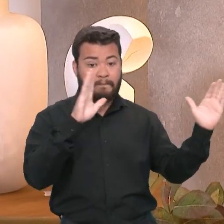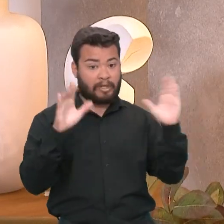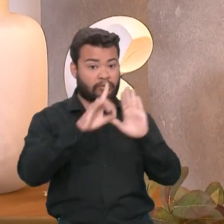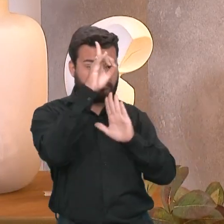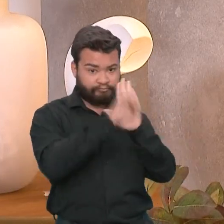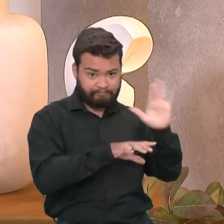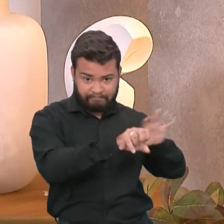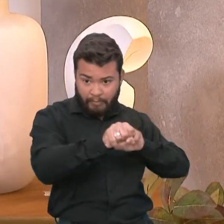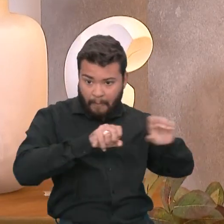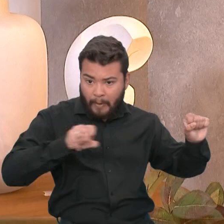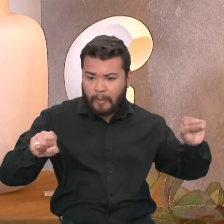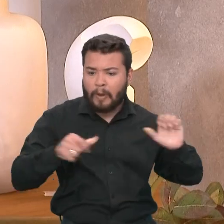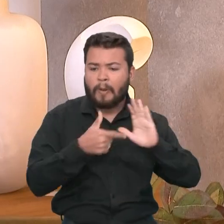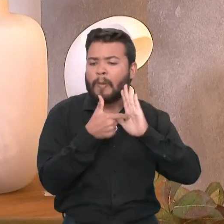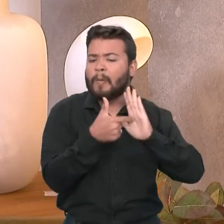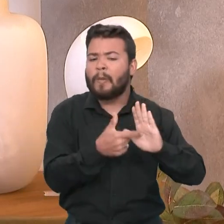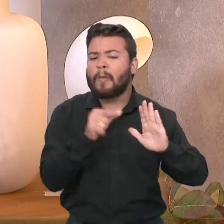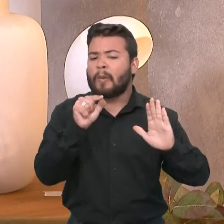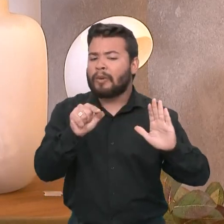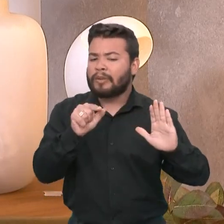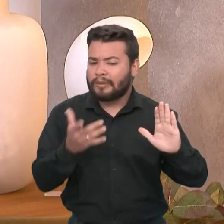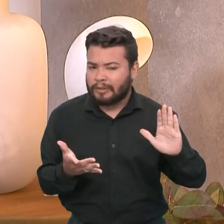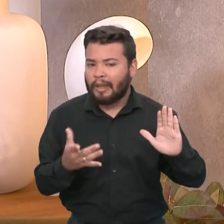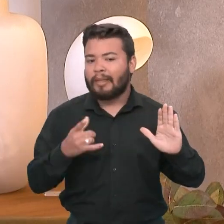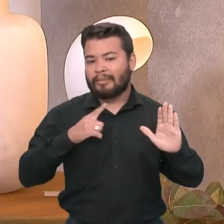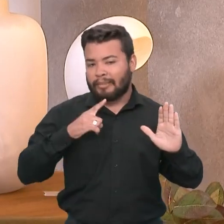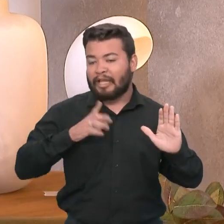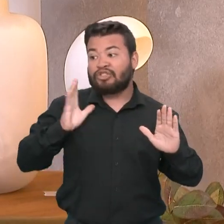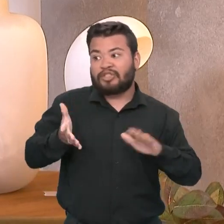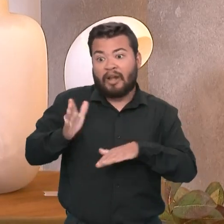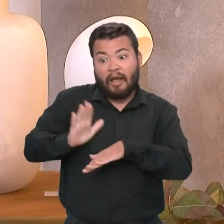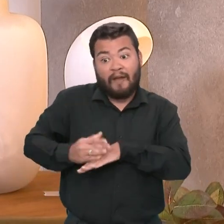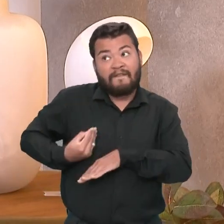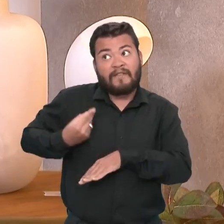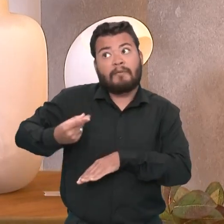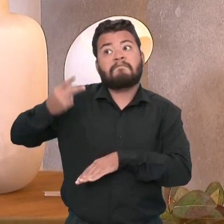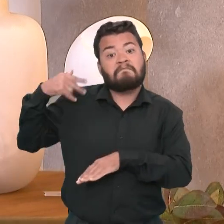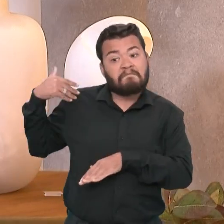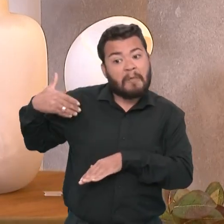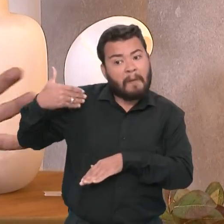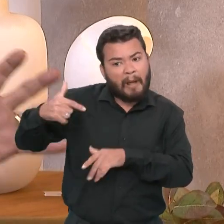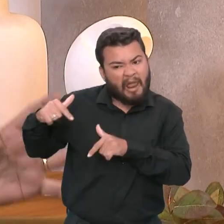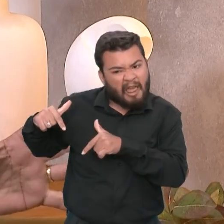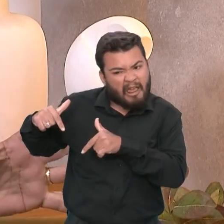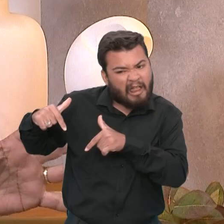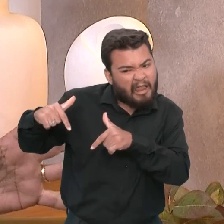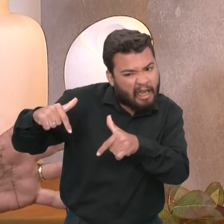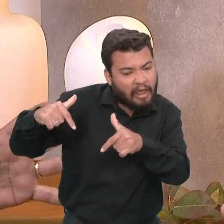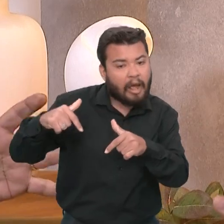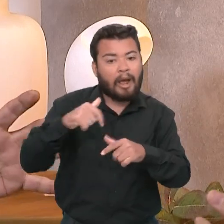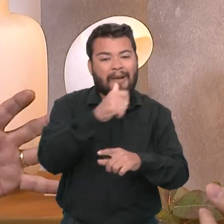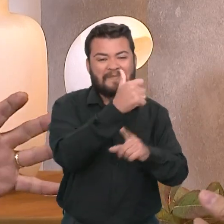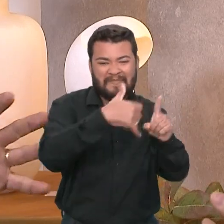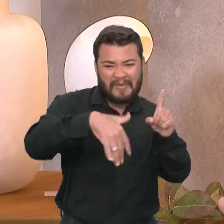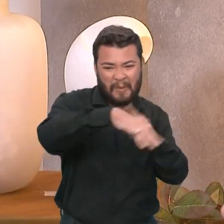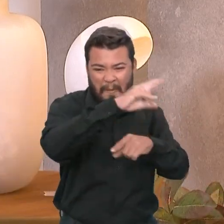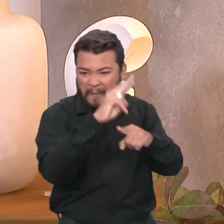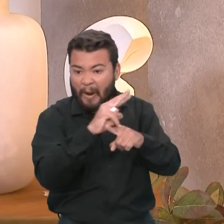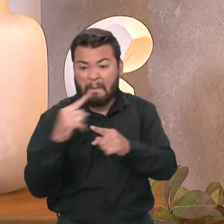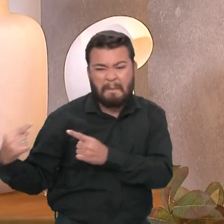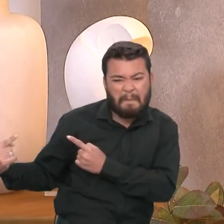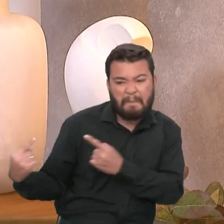específico, diversas ações que têm acontecido contra a proteção ambiental